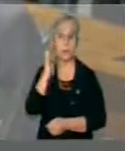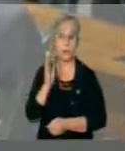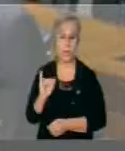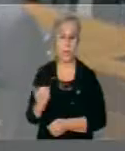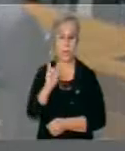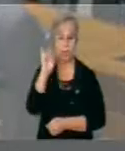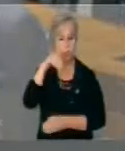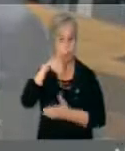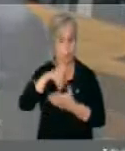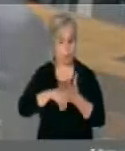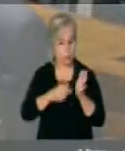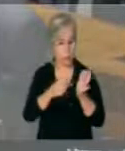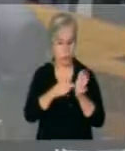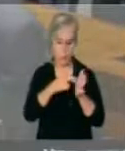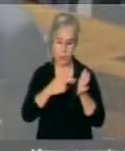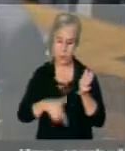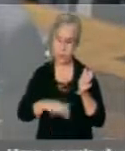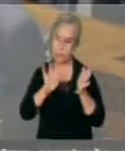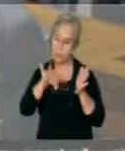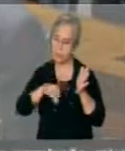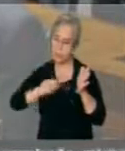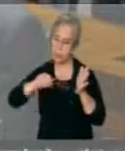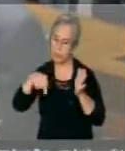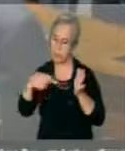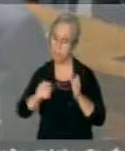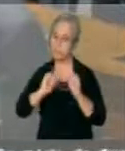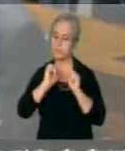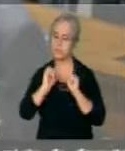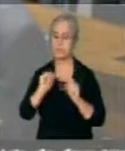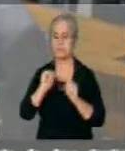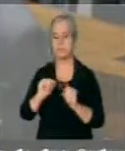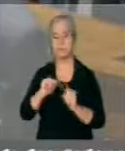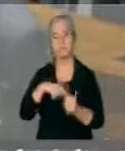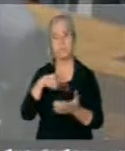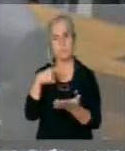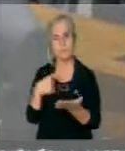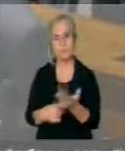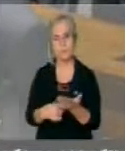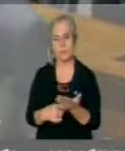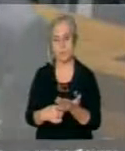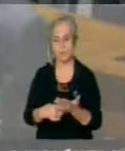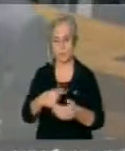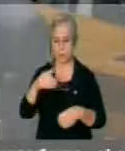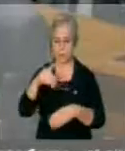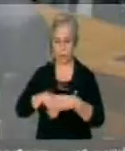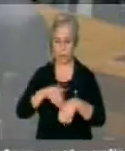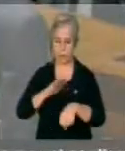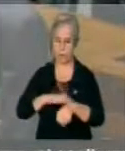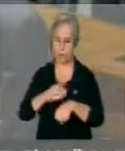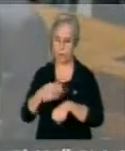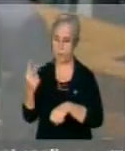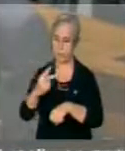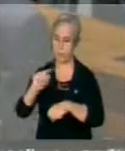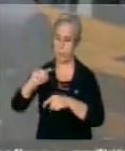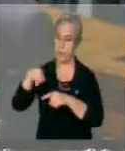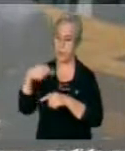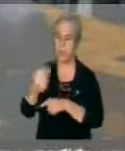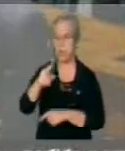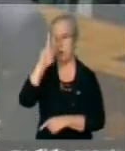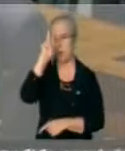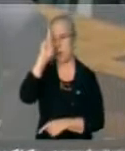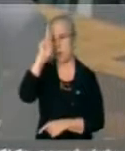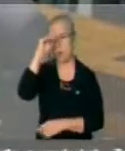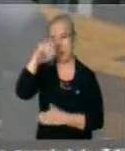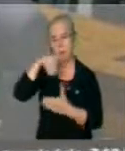fundamental a votação dessa redação final para que possamos estar confirmando em segundo turno, na próxima segunda-feira, a